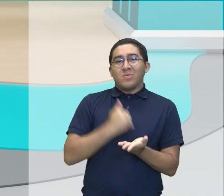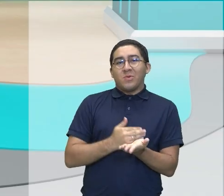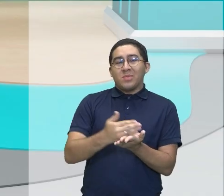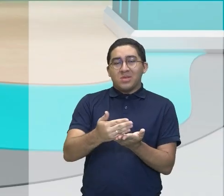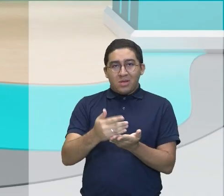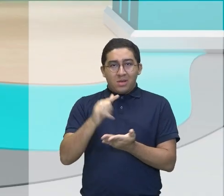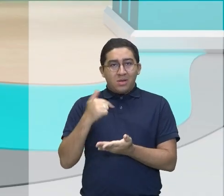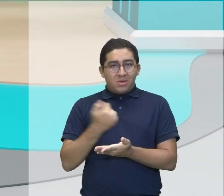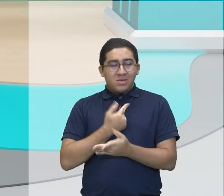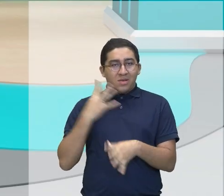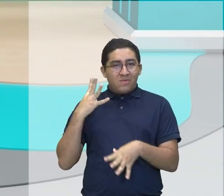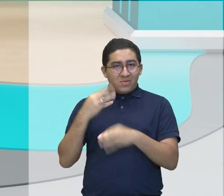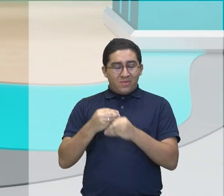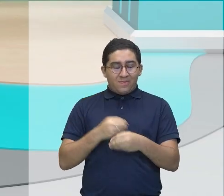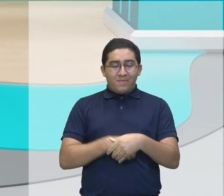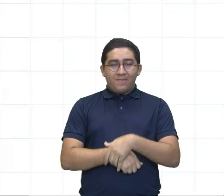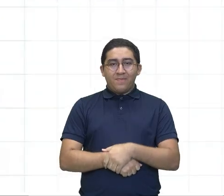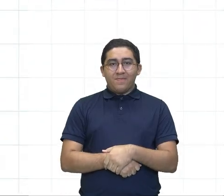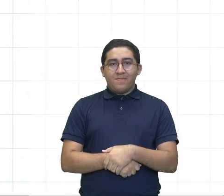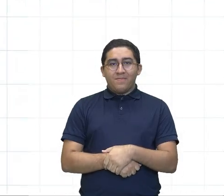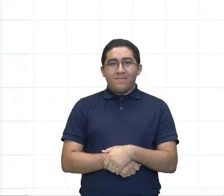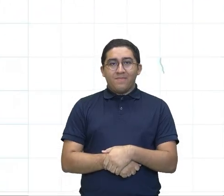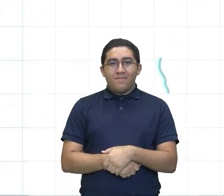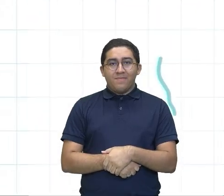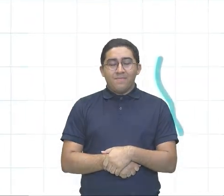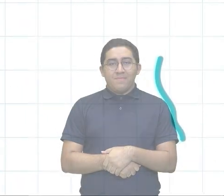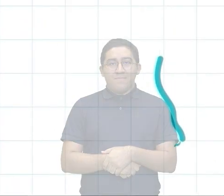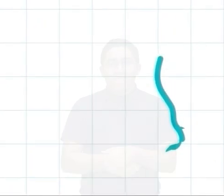iniciar mais este momento.